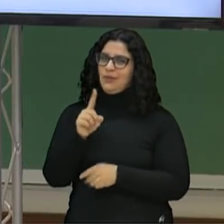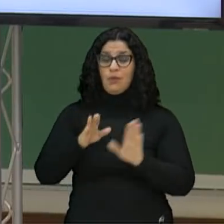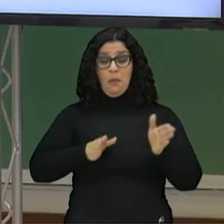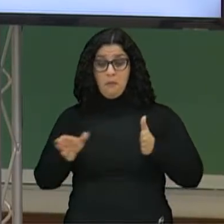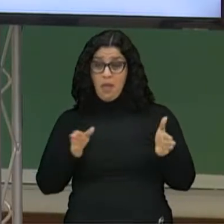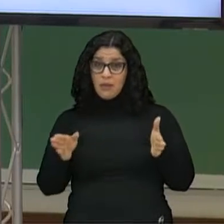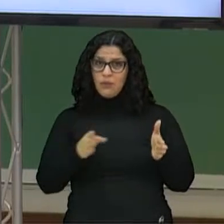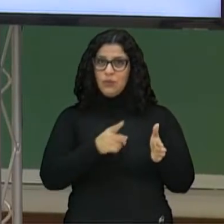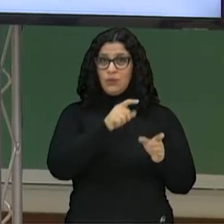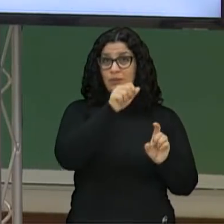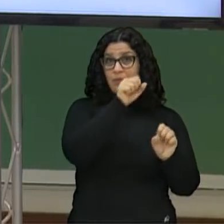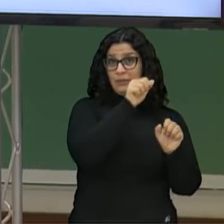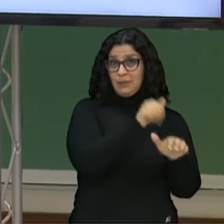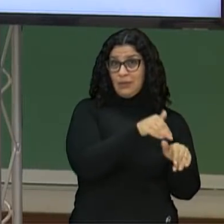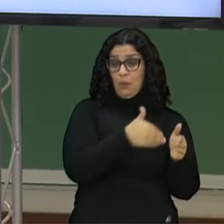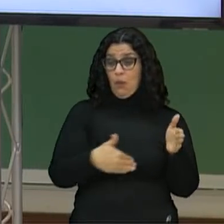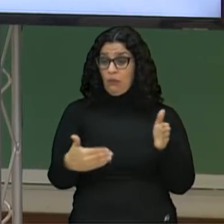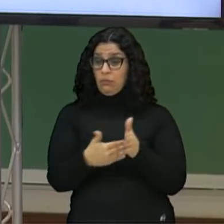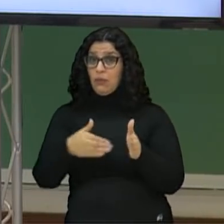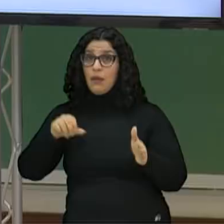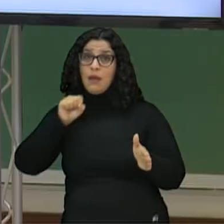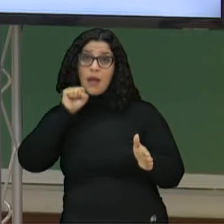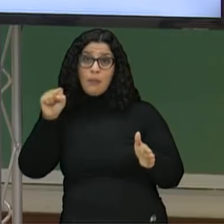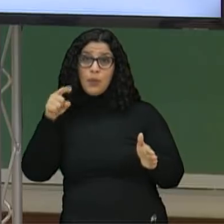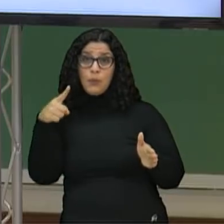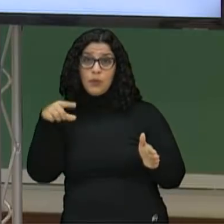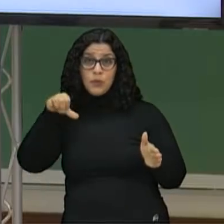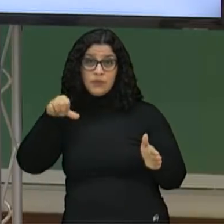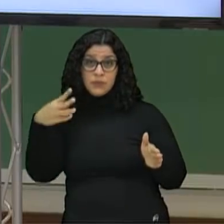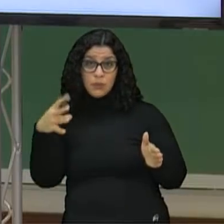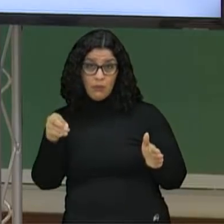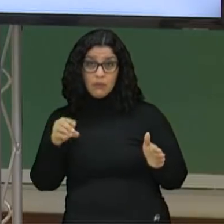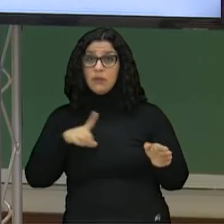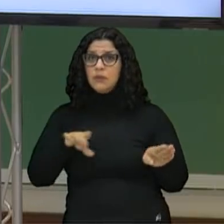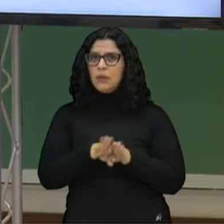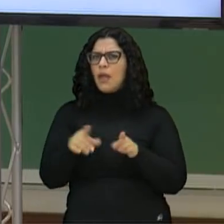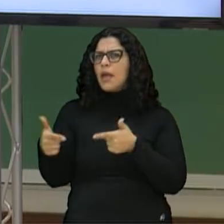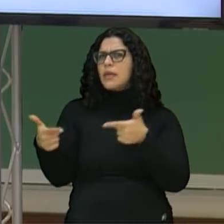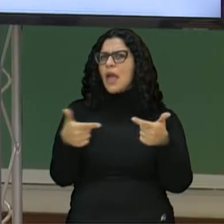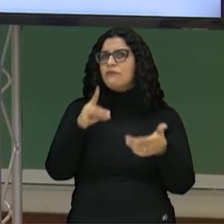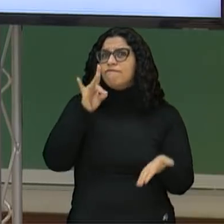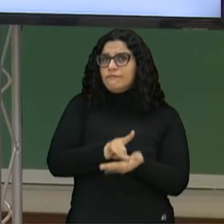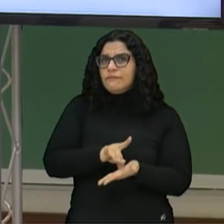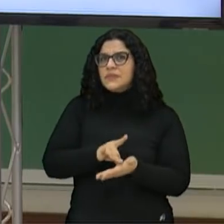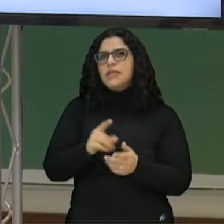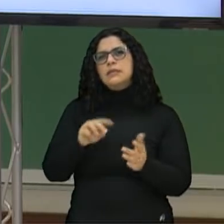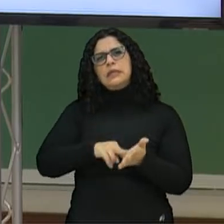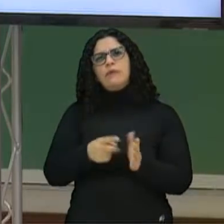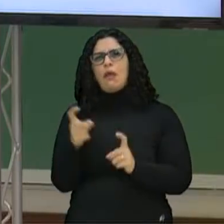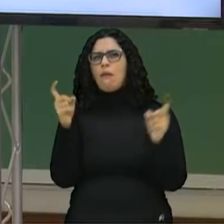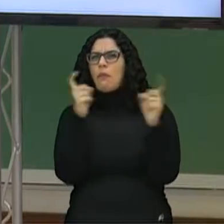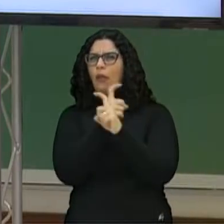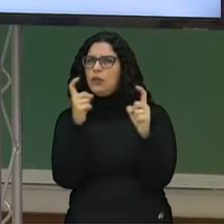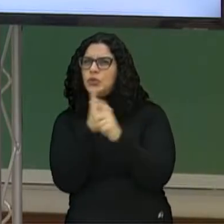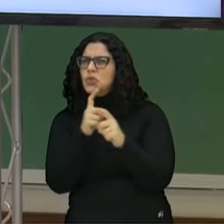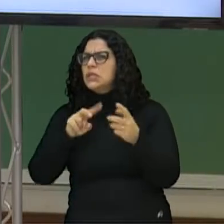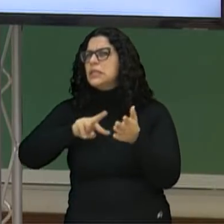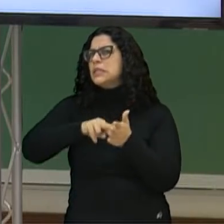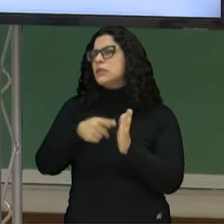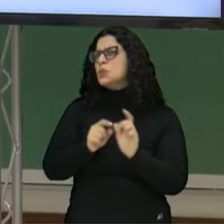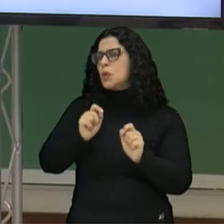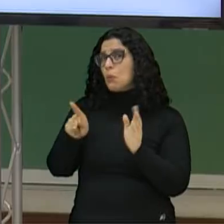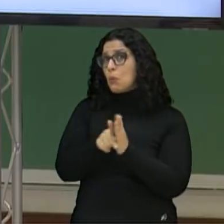intervalo entre setembro de 39 e abril de 40, sem grandes batalhas, a chamada guerra de mentiras. Guerra de